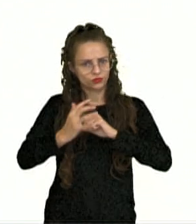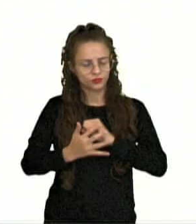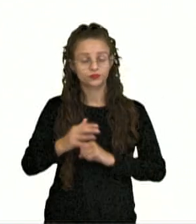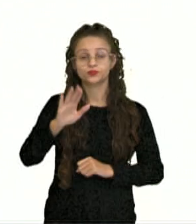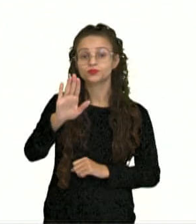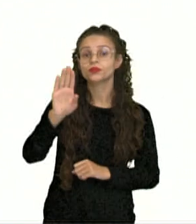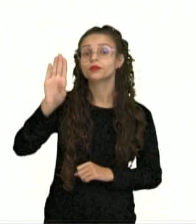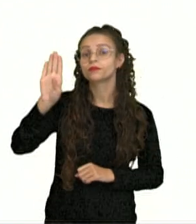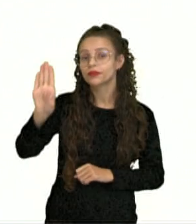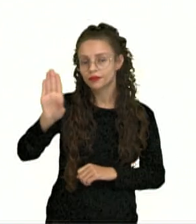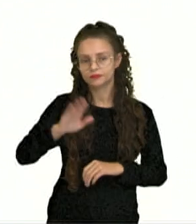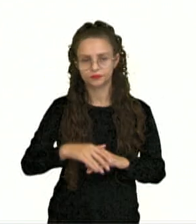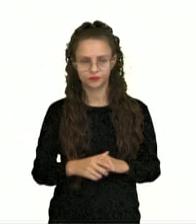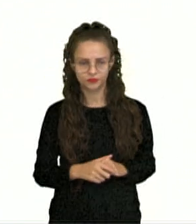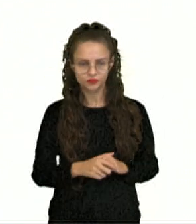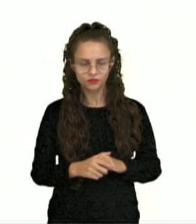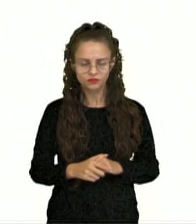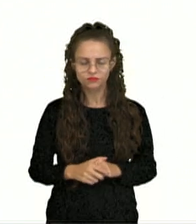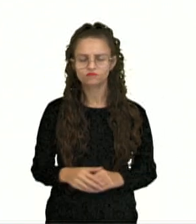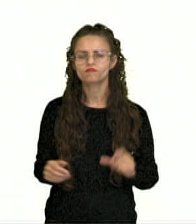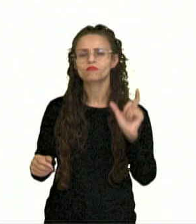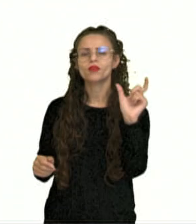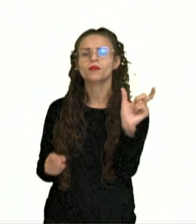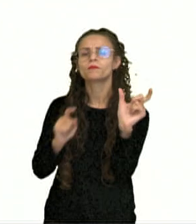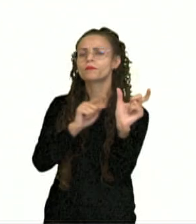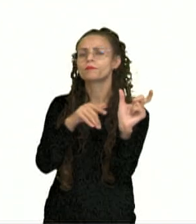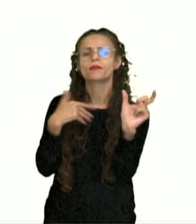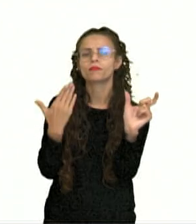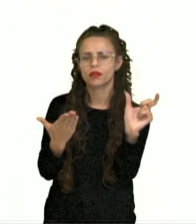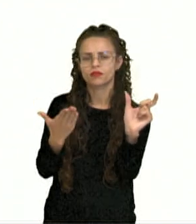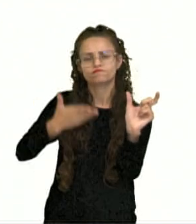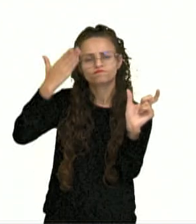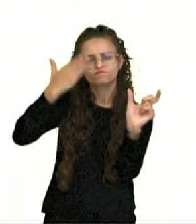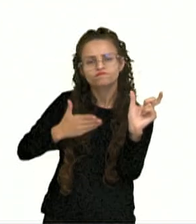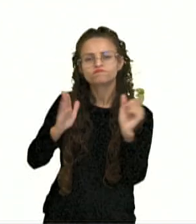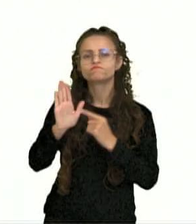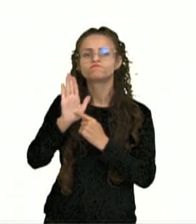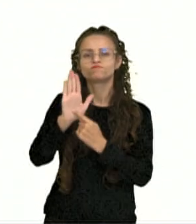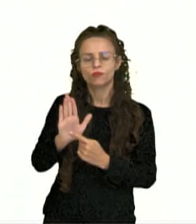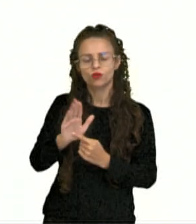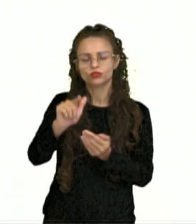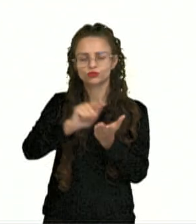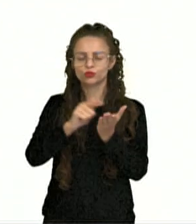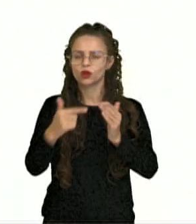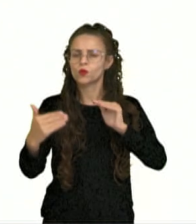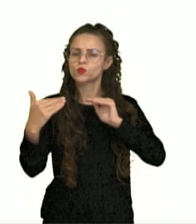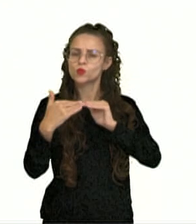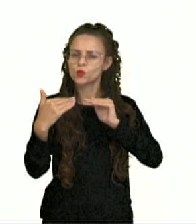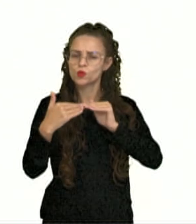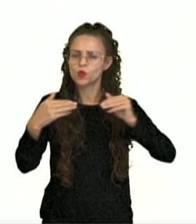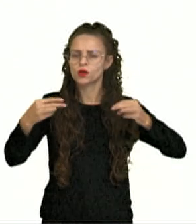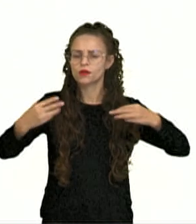B, qual palavra indica que o jornal concorda com as medidas do Ministério da Saúde?